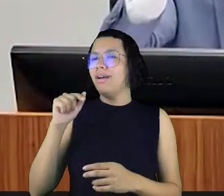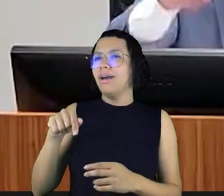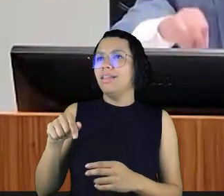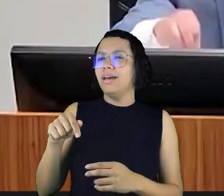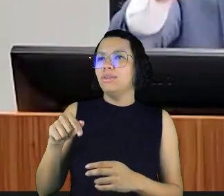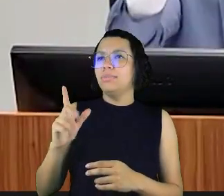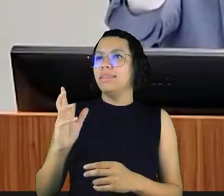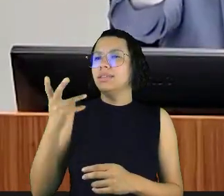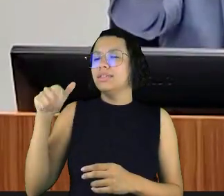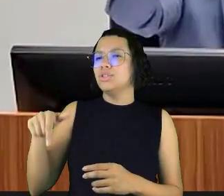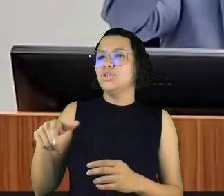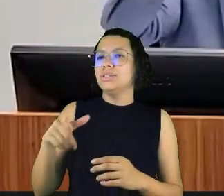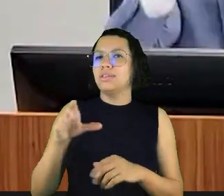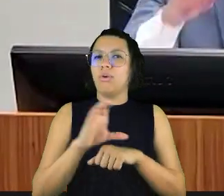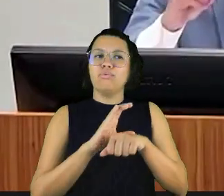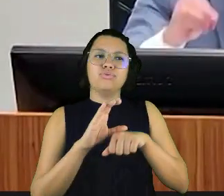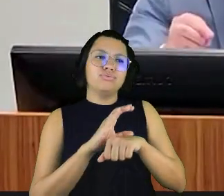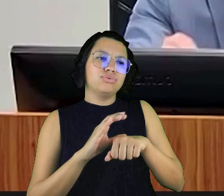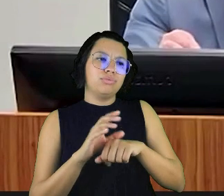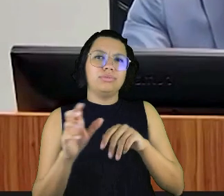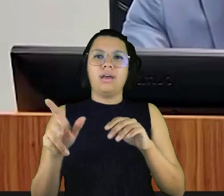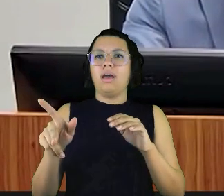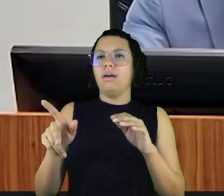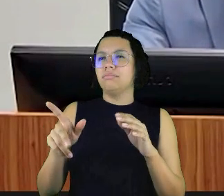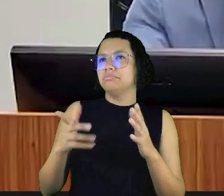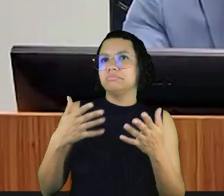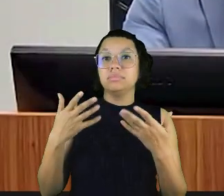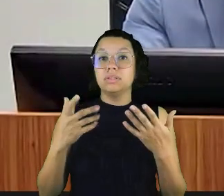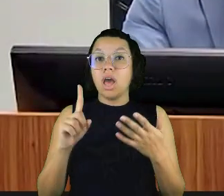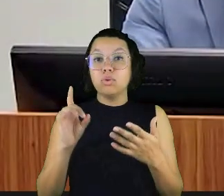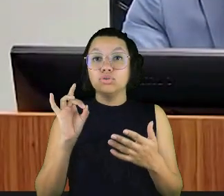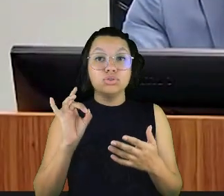É simplesmente para fazer a depuração